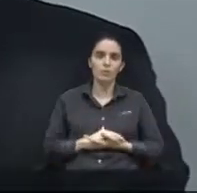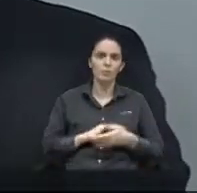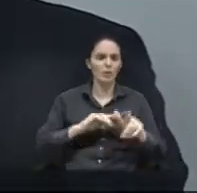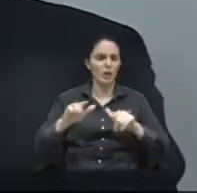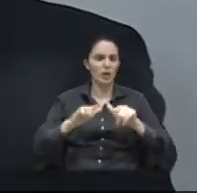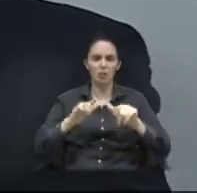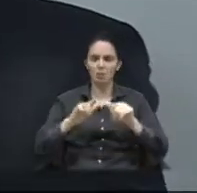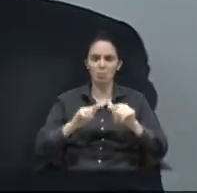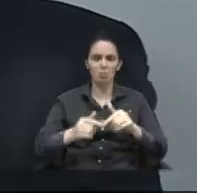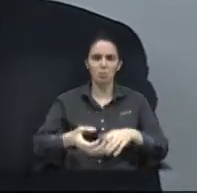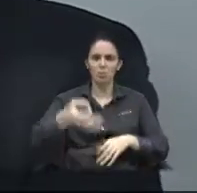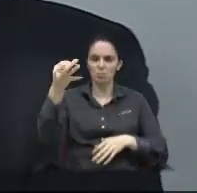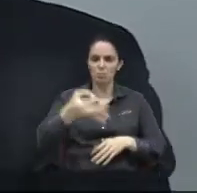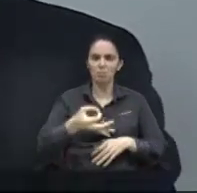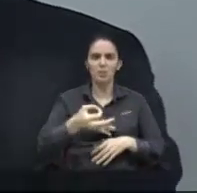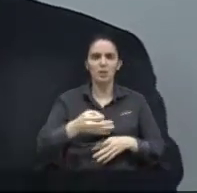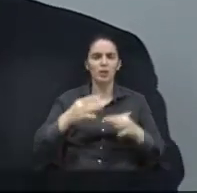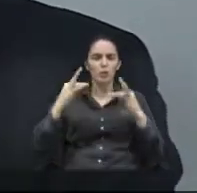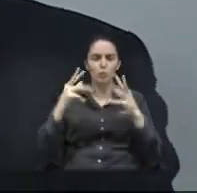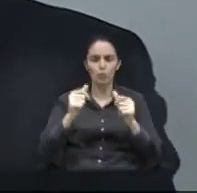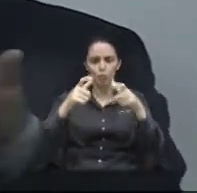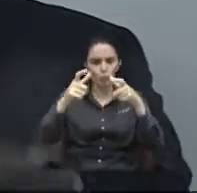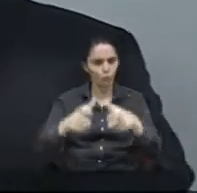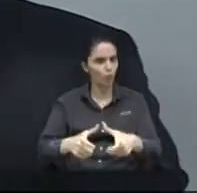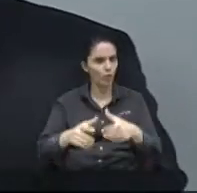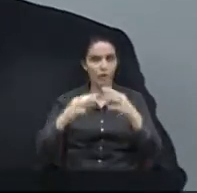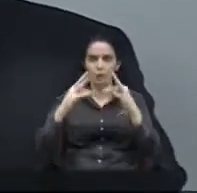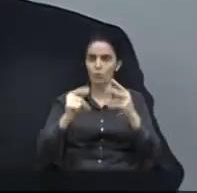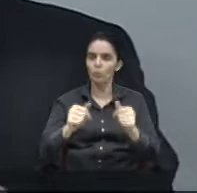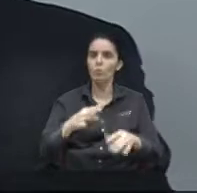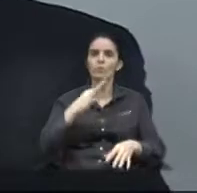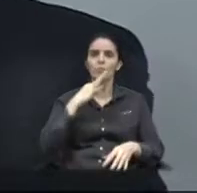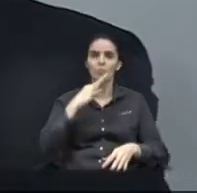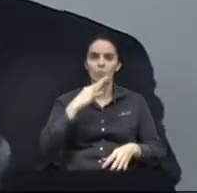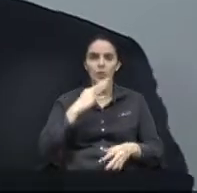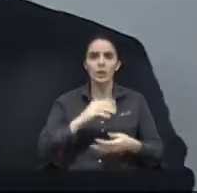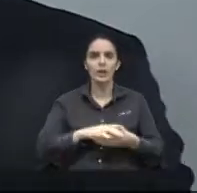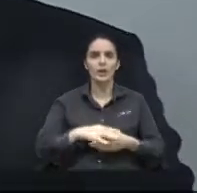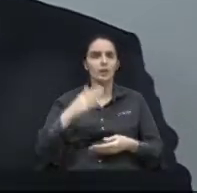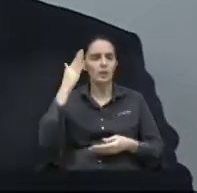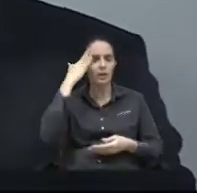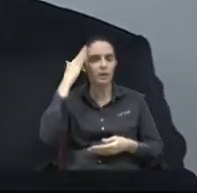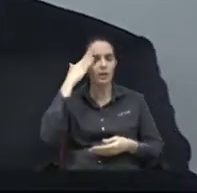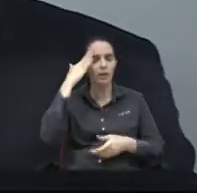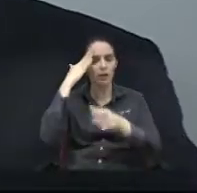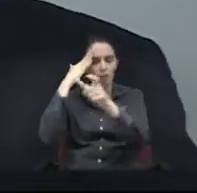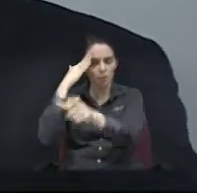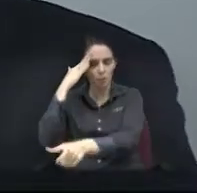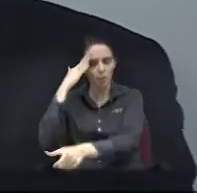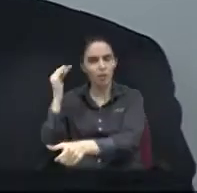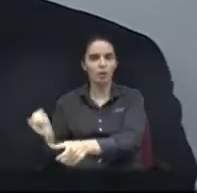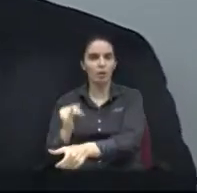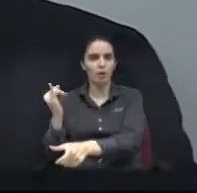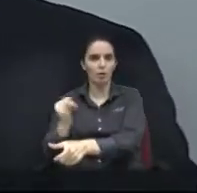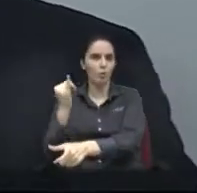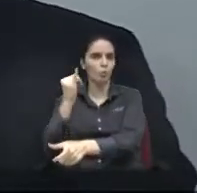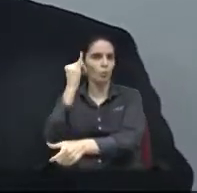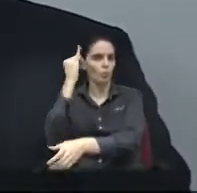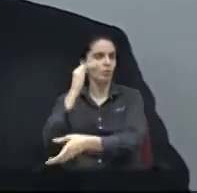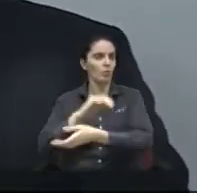os hospitais, em todos os lugares que ele atende, todo mundo conhece o trabalho dele, sabe da sua importância e do seu